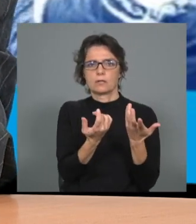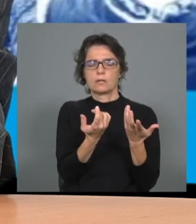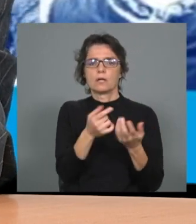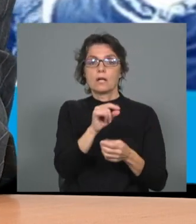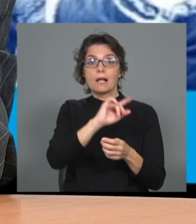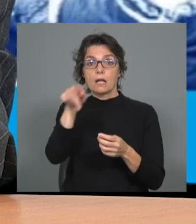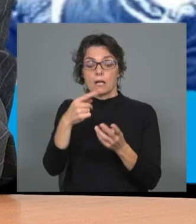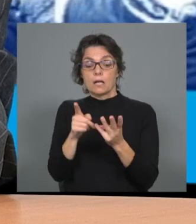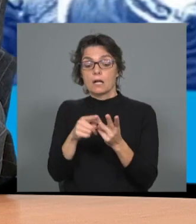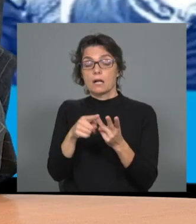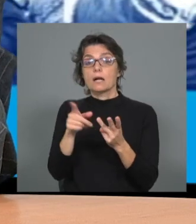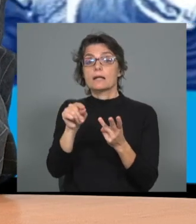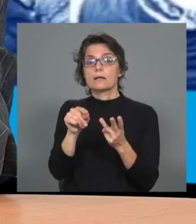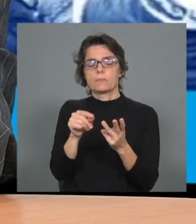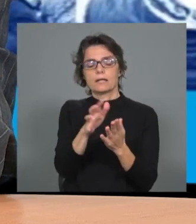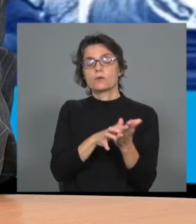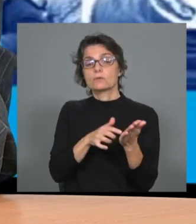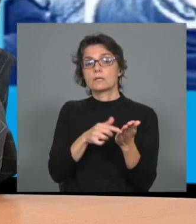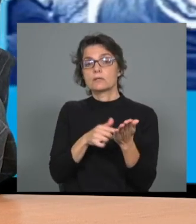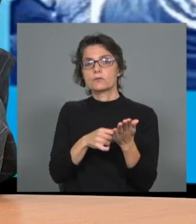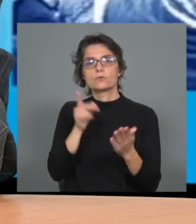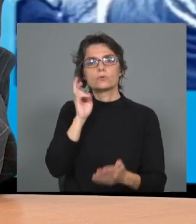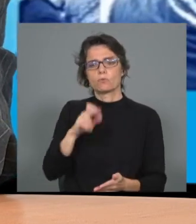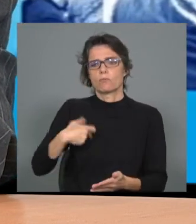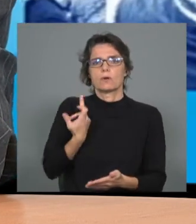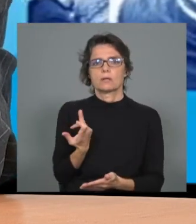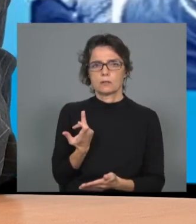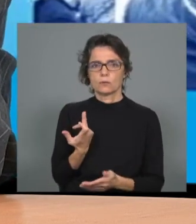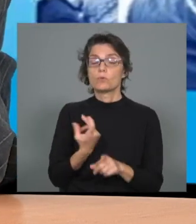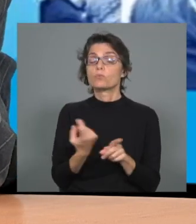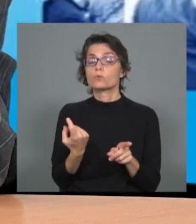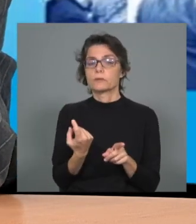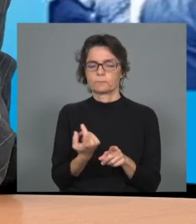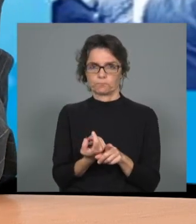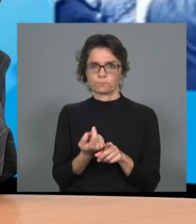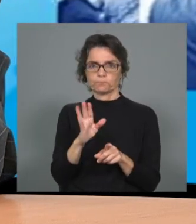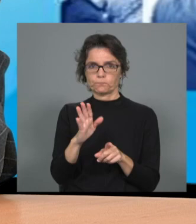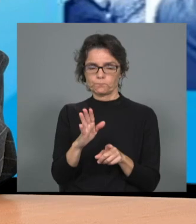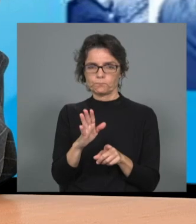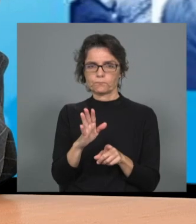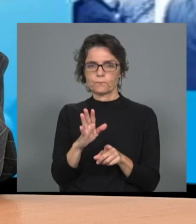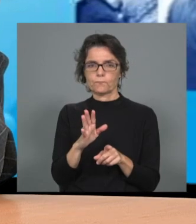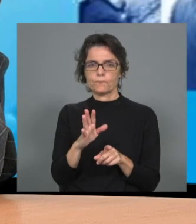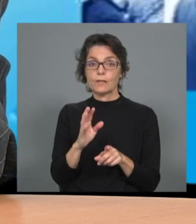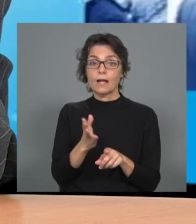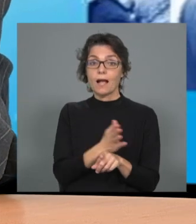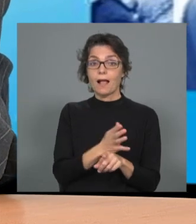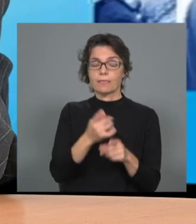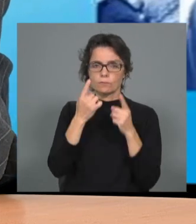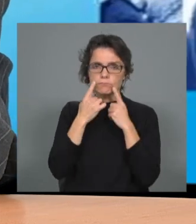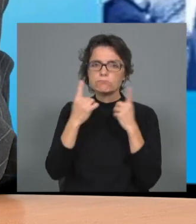muito rico, muito inovador, porque partindo de um ponto prévio, que é muito importante, o anúncio do